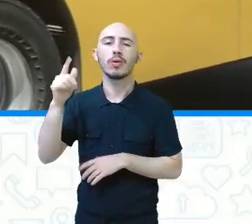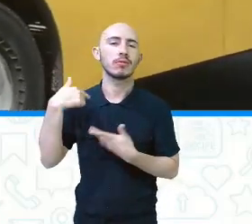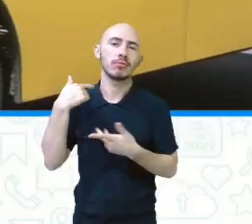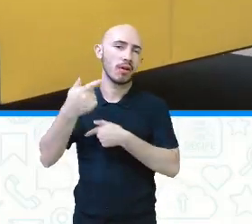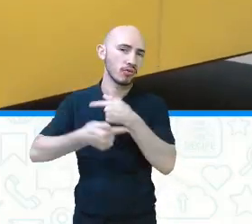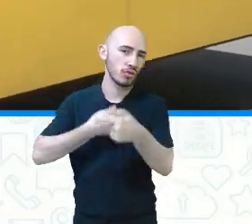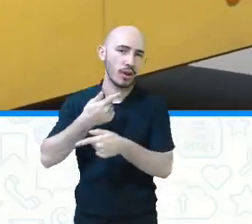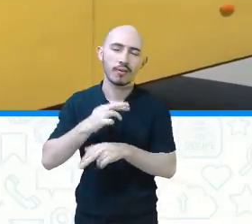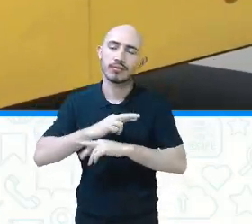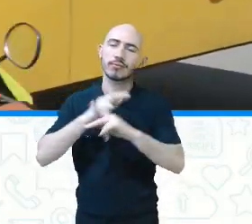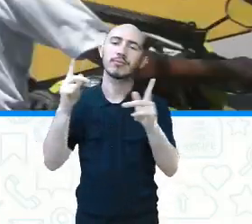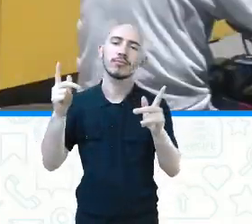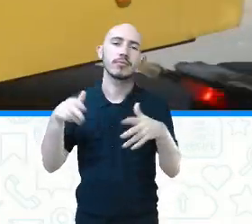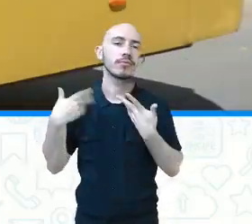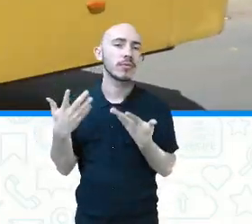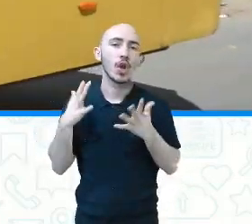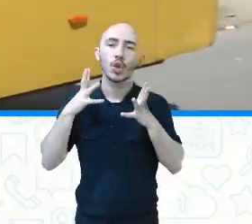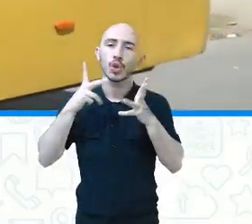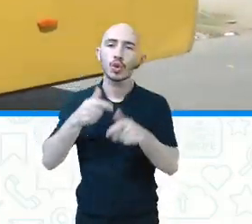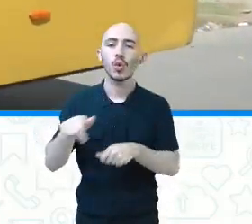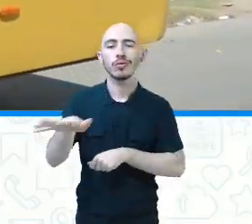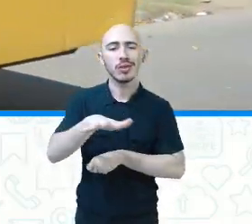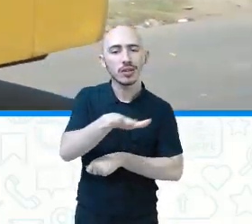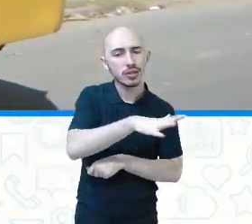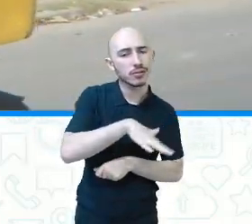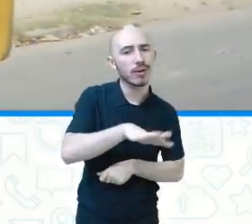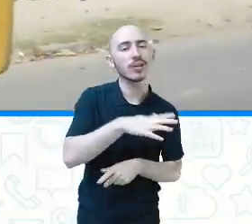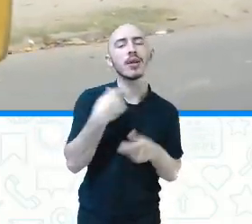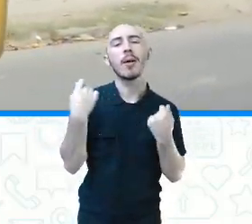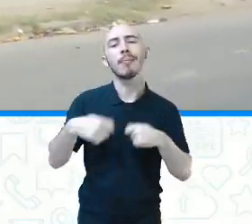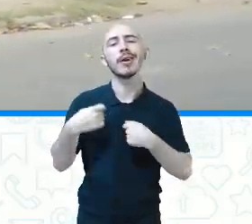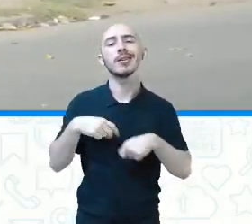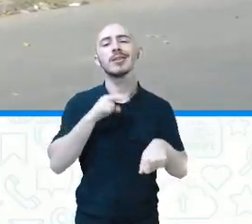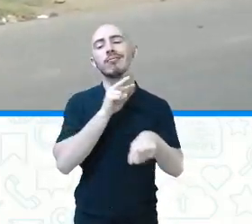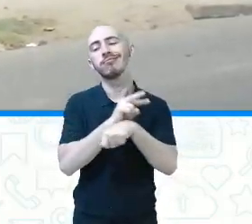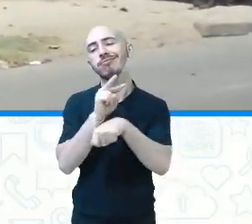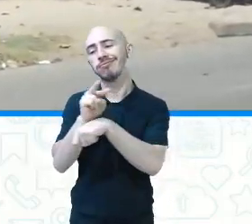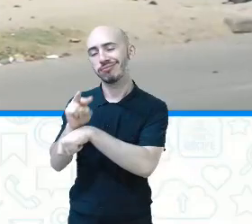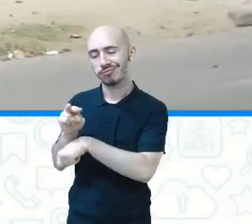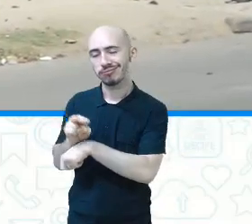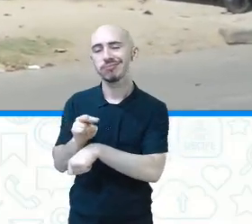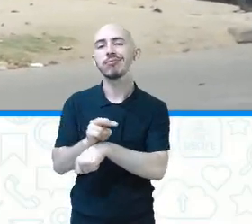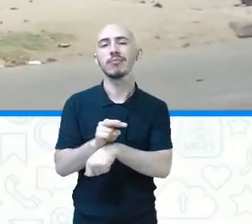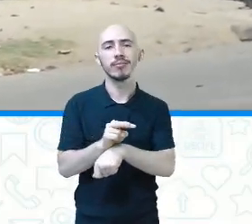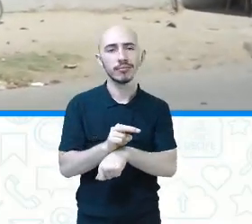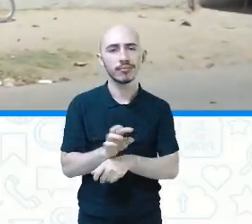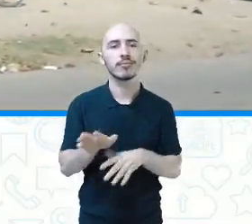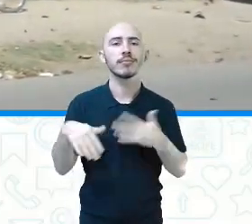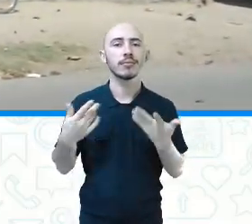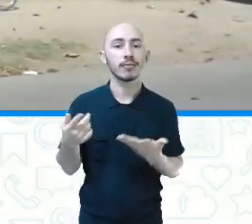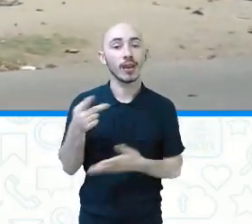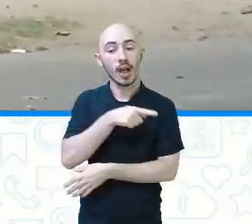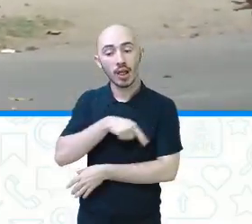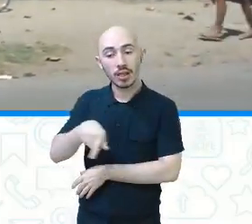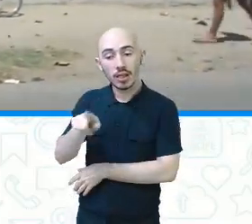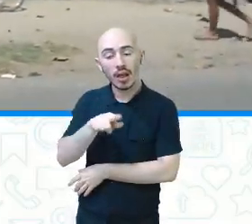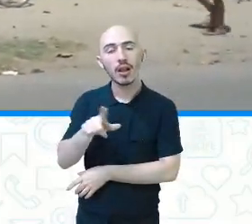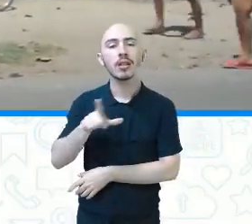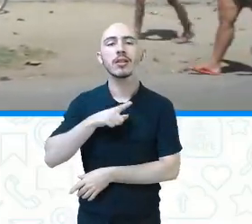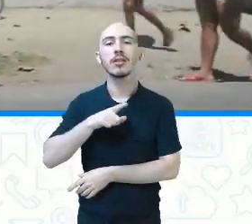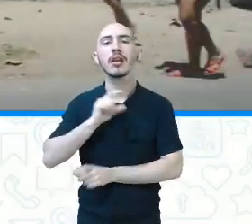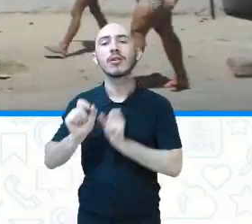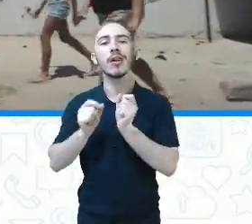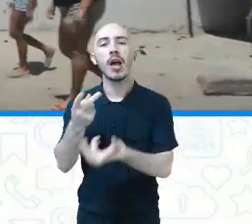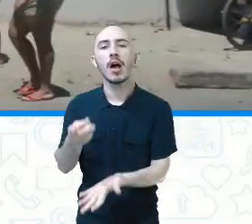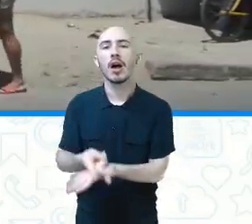servia para outra coisa. E todos esses espaços precisam ser preservados, porque neles estão acontecendo, é